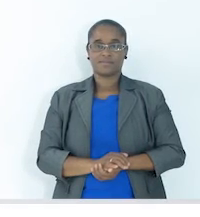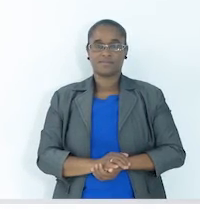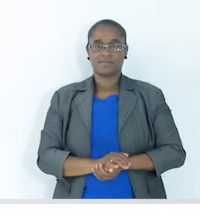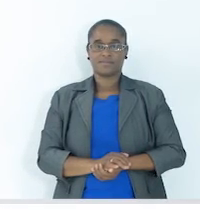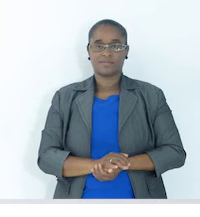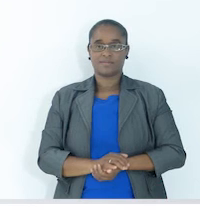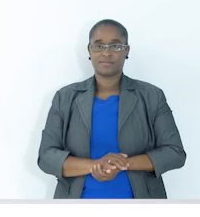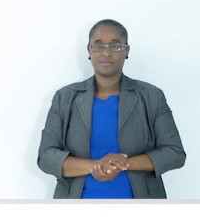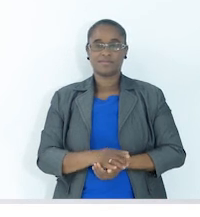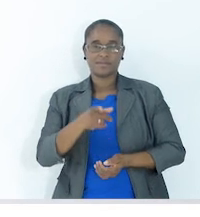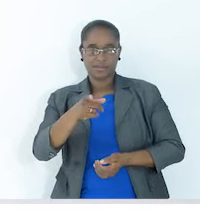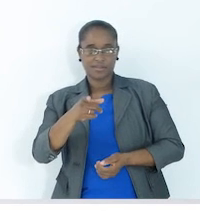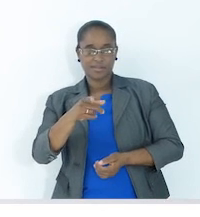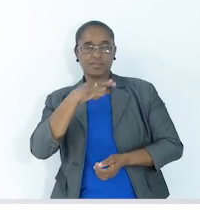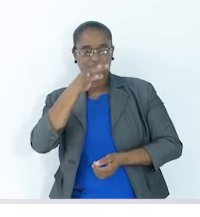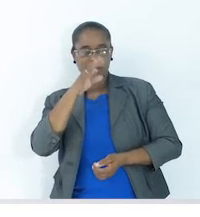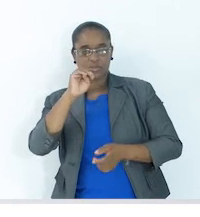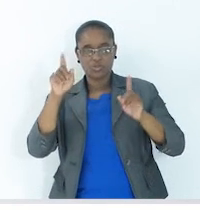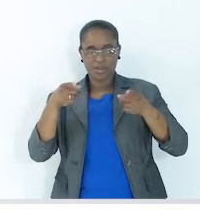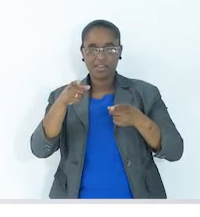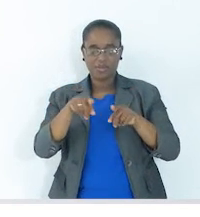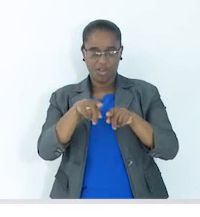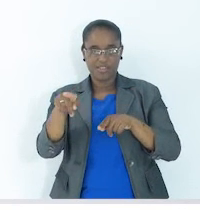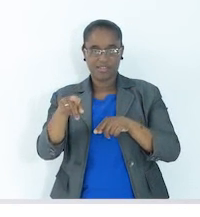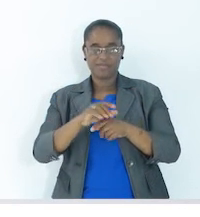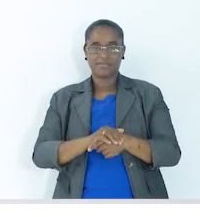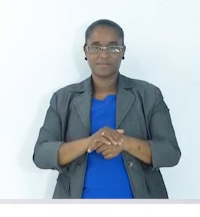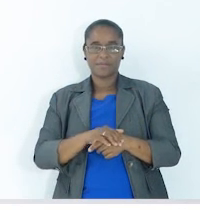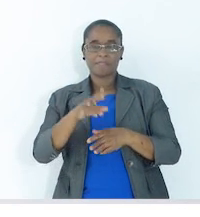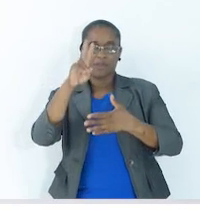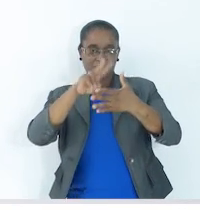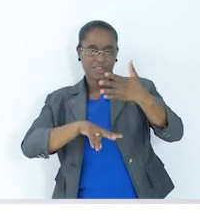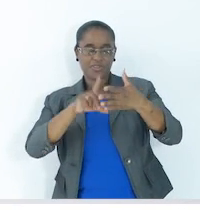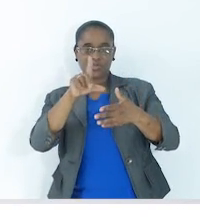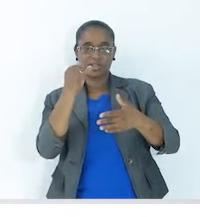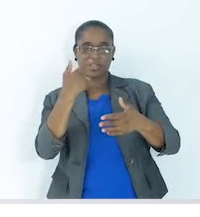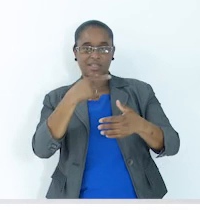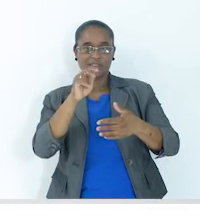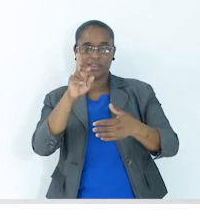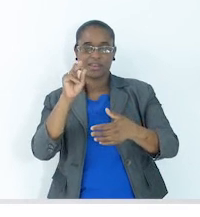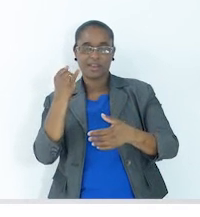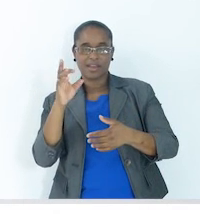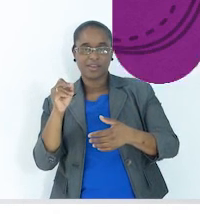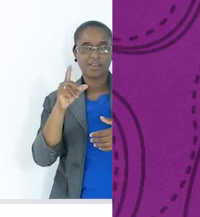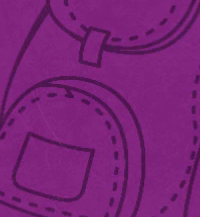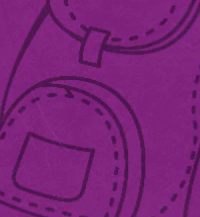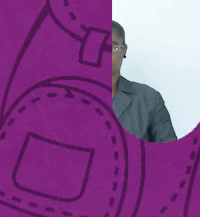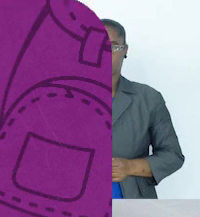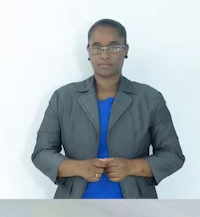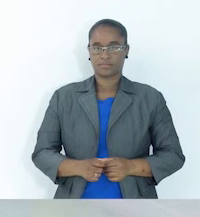Assim disseste o sumário? Ok, então o sumário de hoje é texto literário e texto não literário.